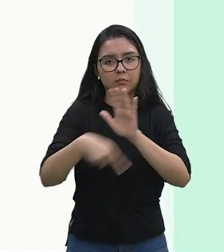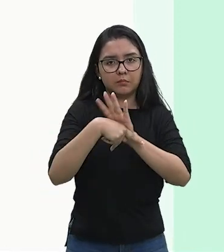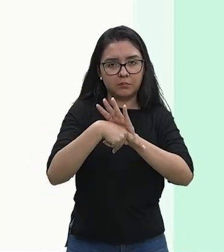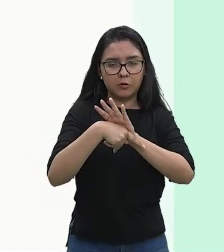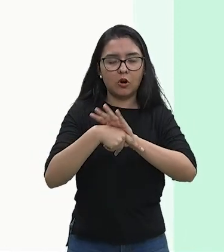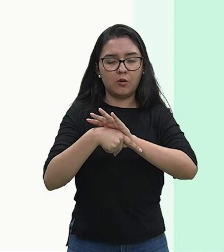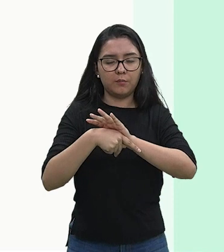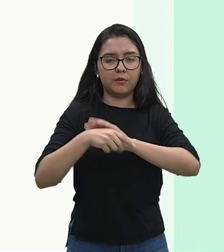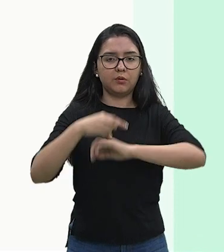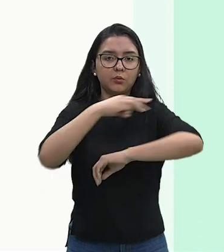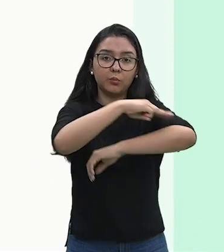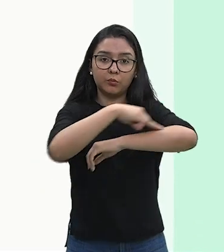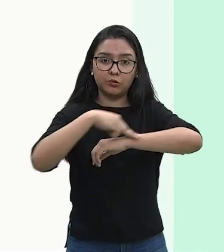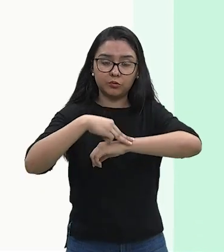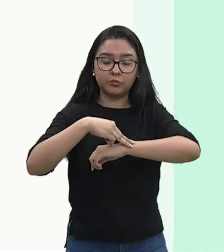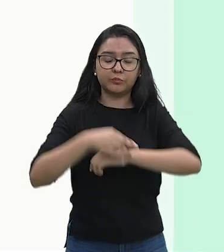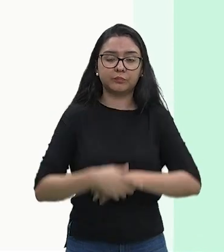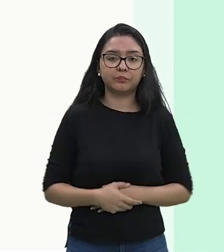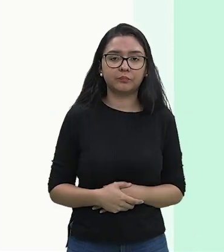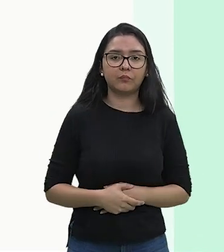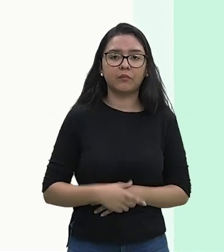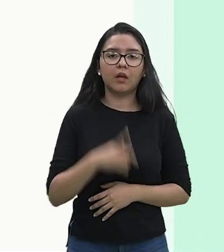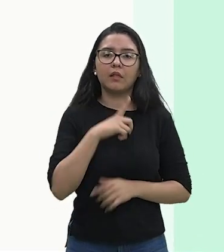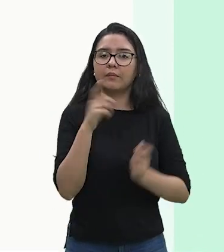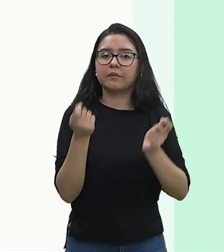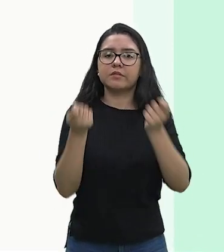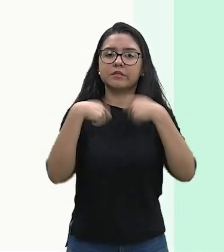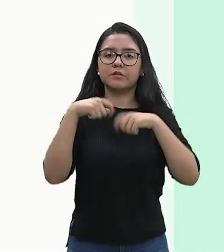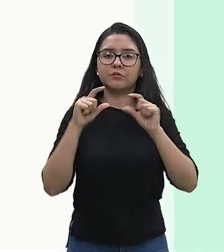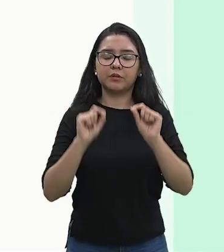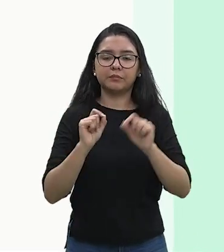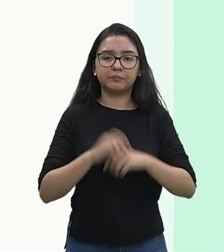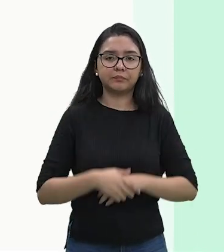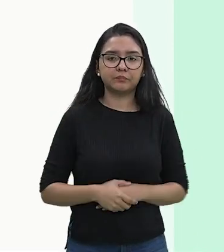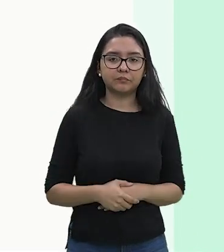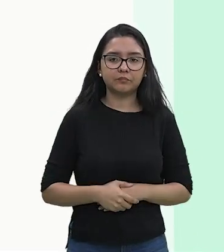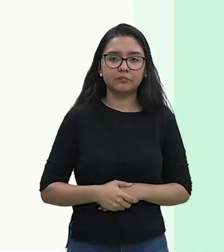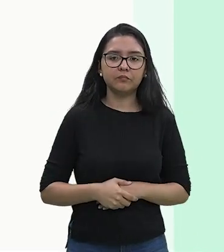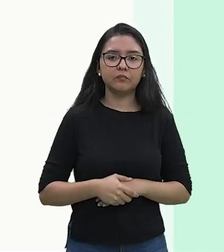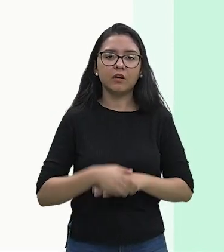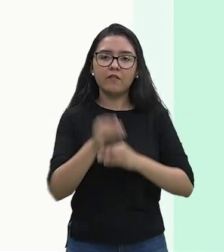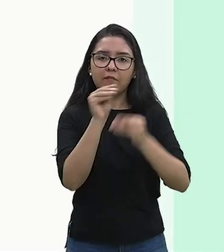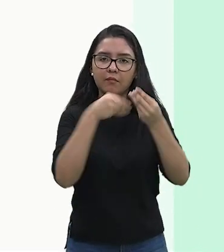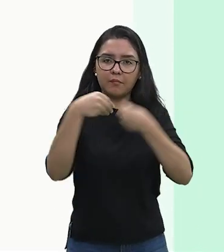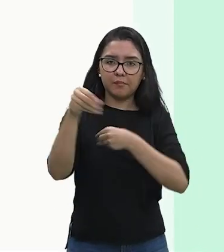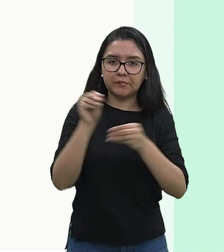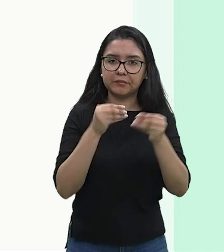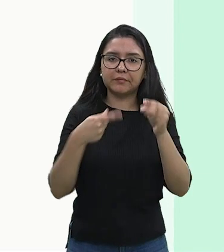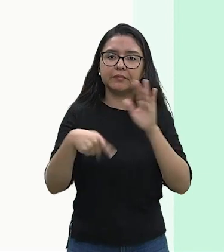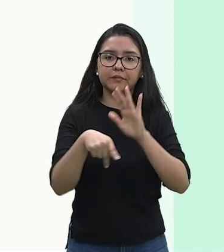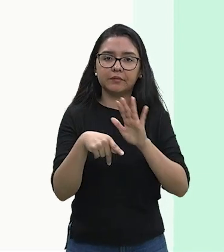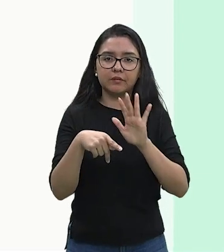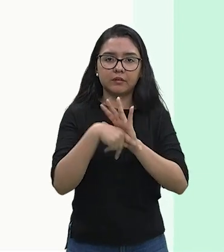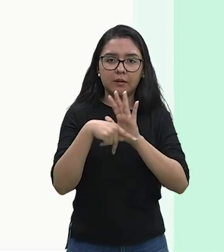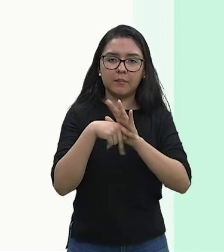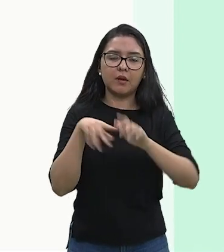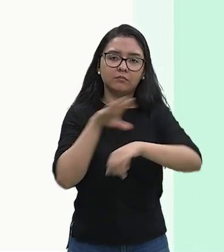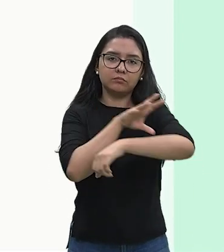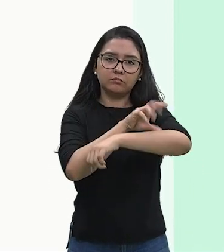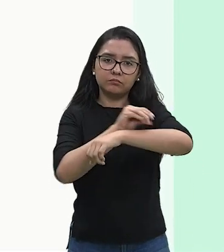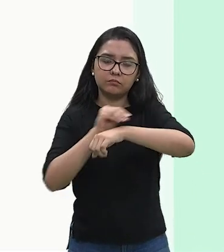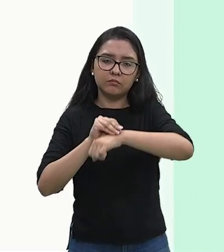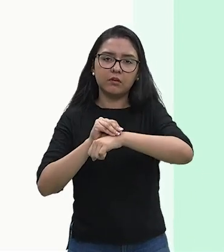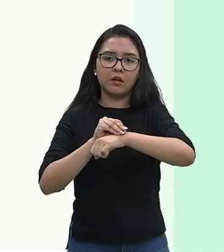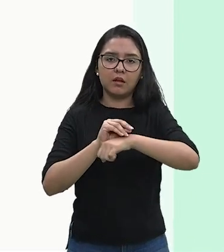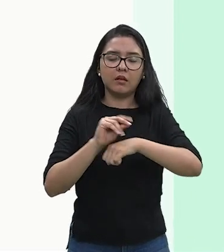tecido muscular. Elas vão ter ali a capacidade elástica, elas conseguem também se contrair e depois